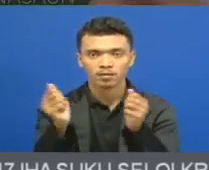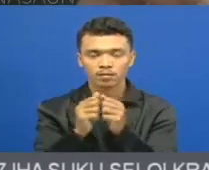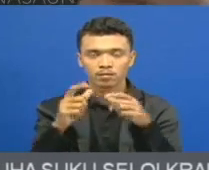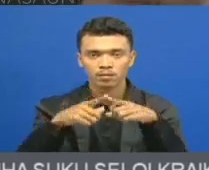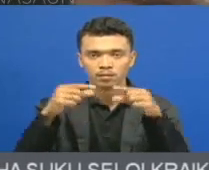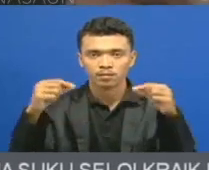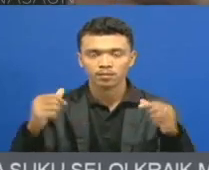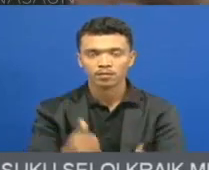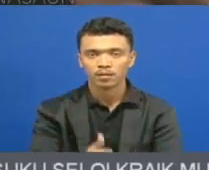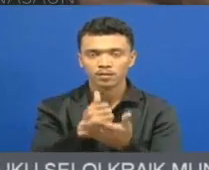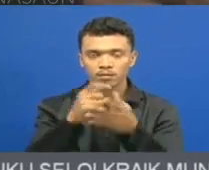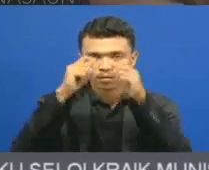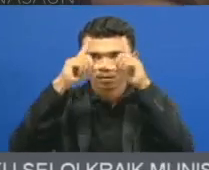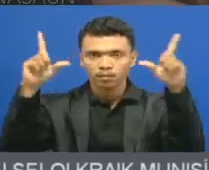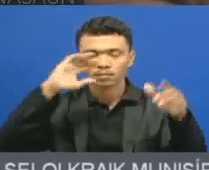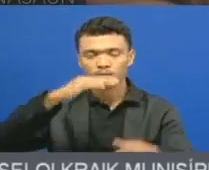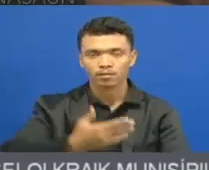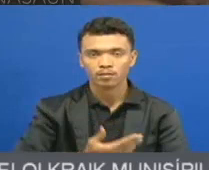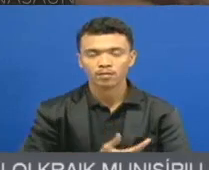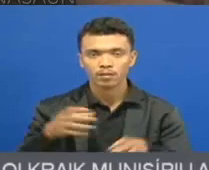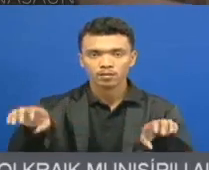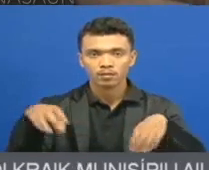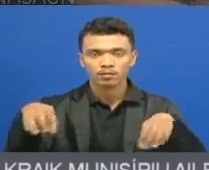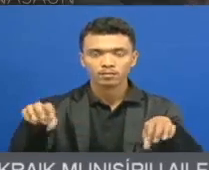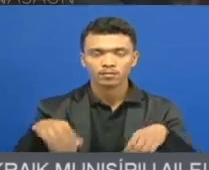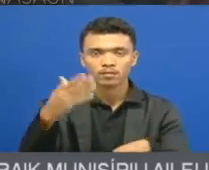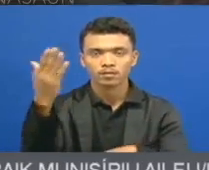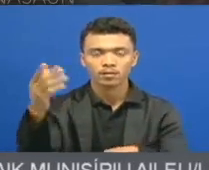onde facilita Timor-Oang para serviço e a Japão.